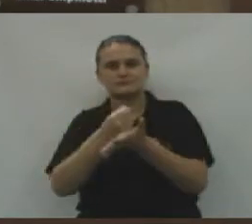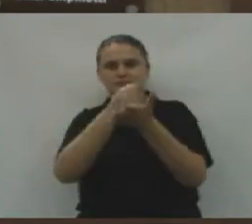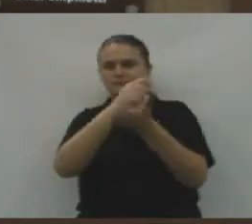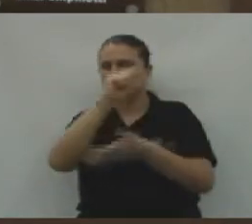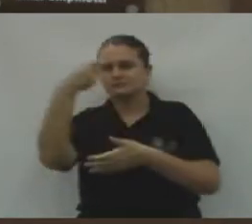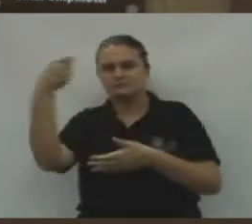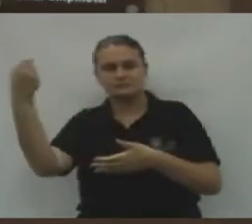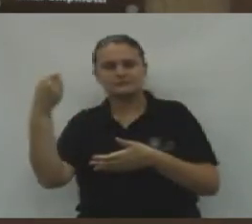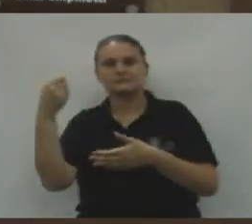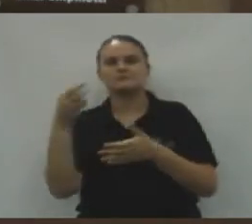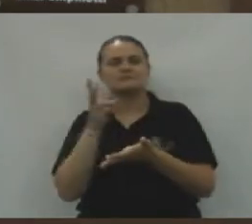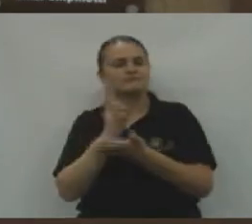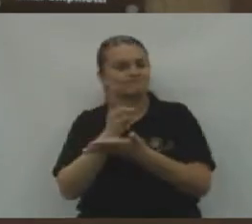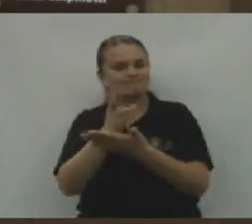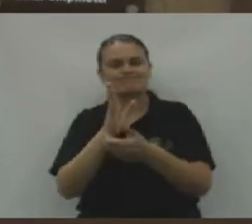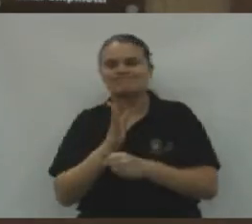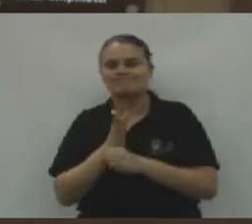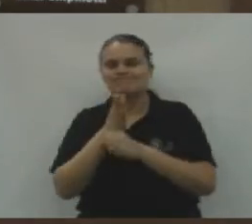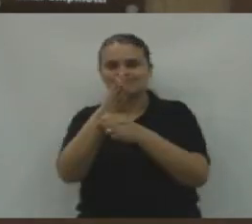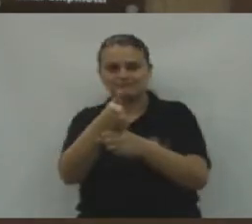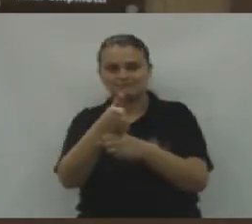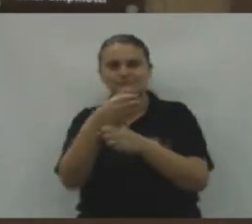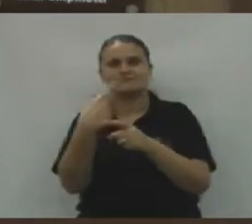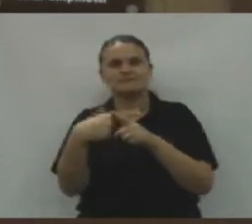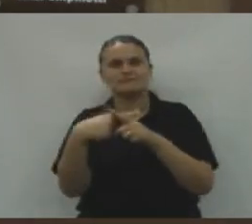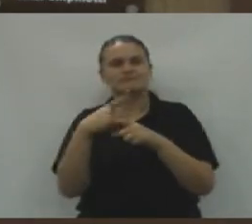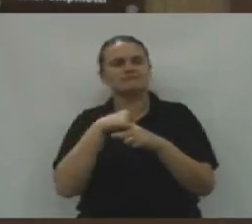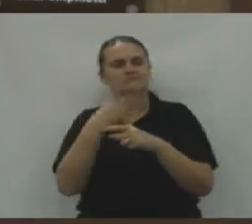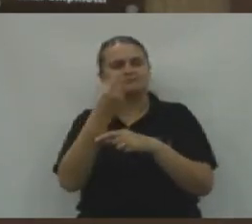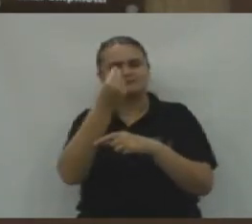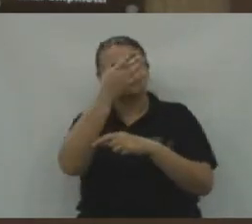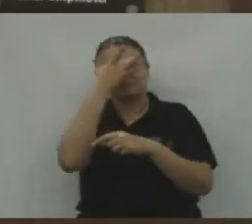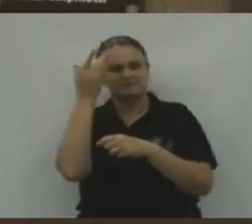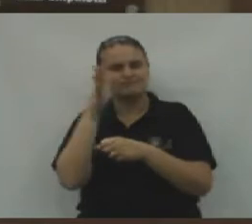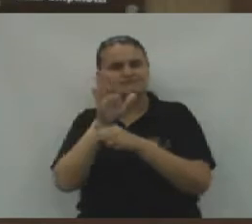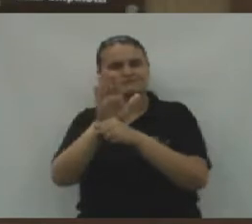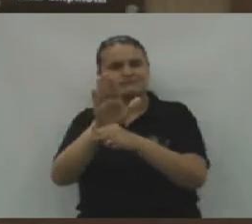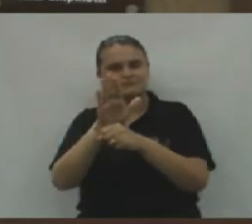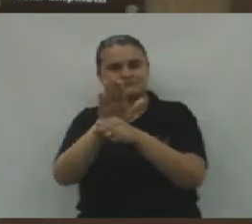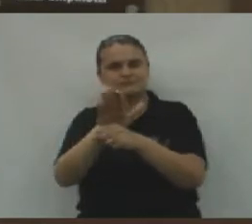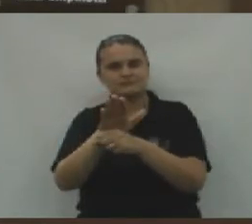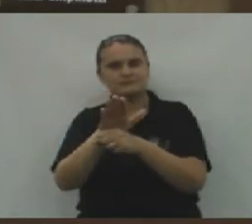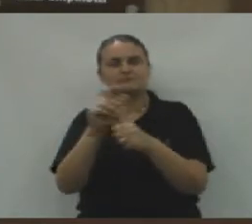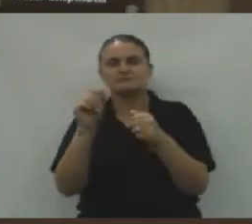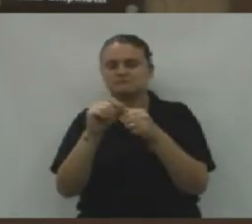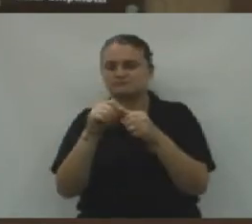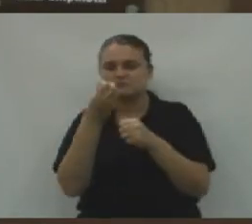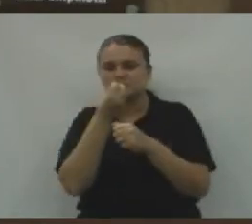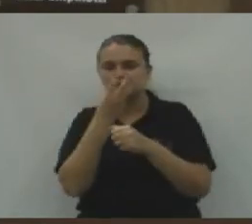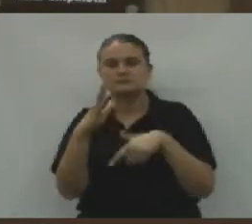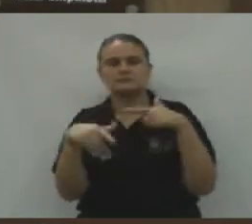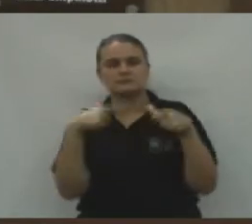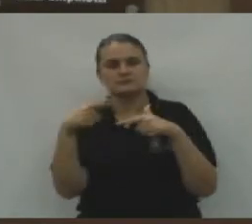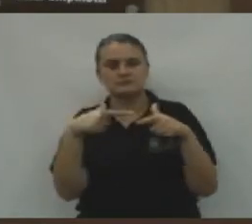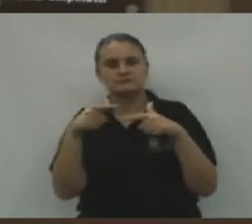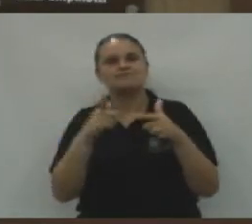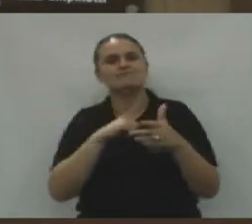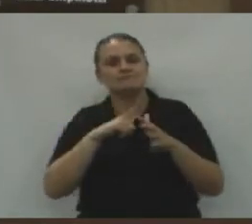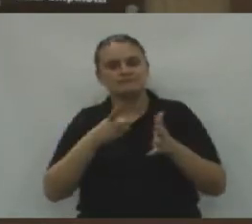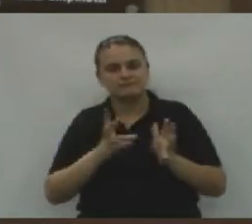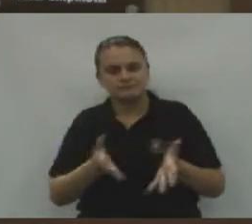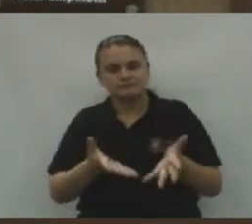demais parceiros que você até não quis nem citar, porque é uma rede muito grande. Mas essa rede produz eficazmente quando